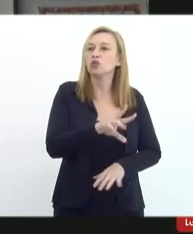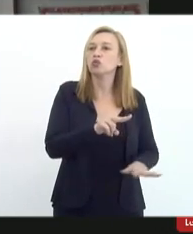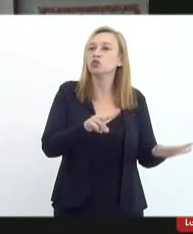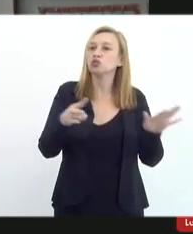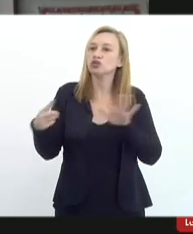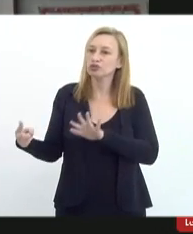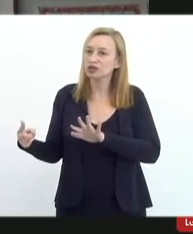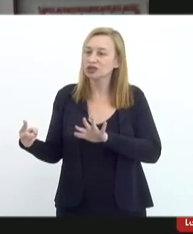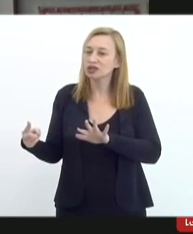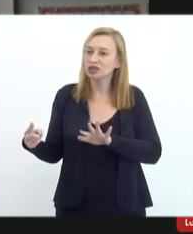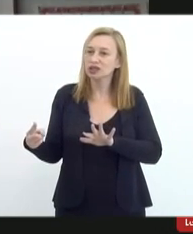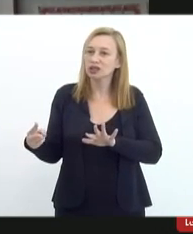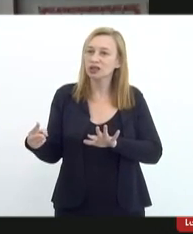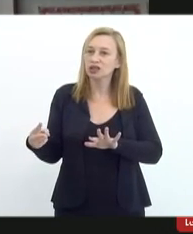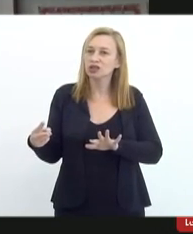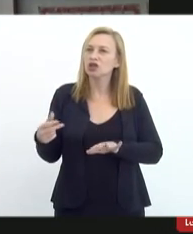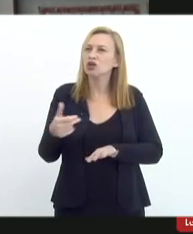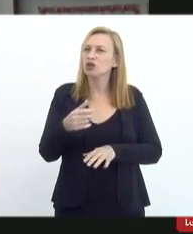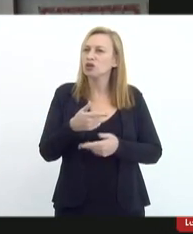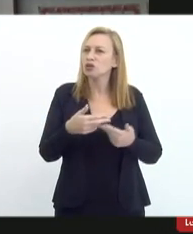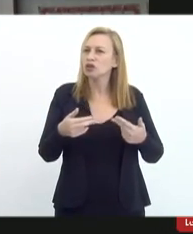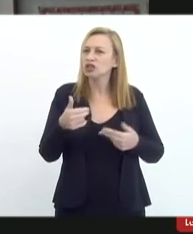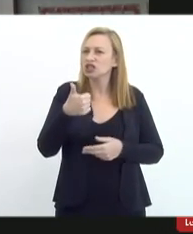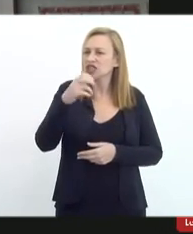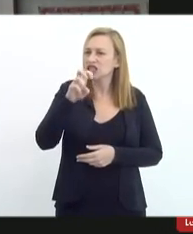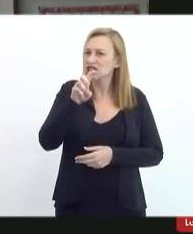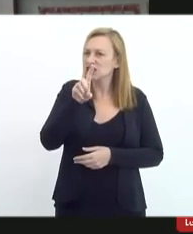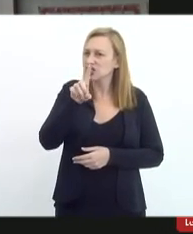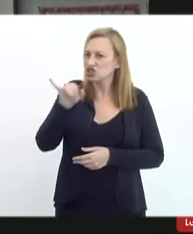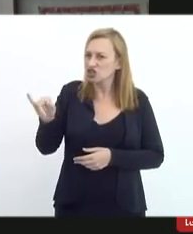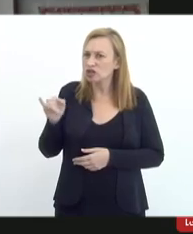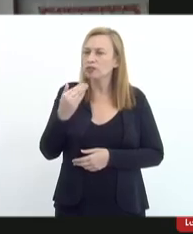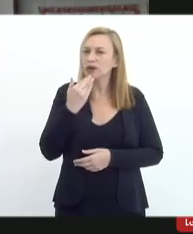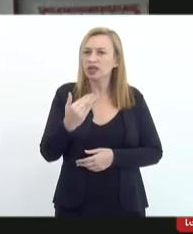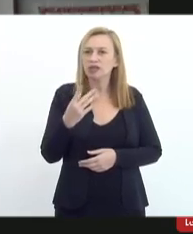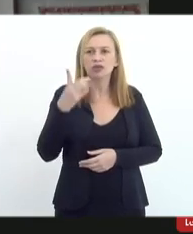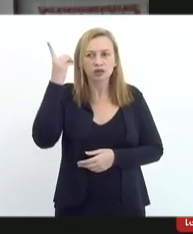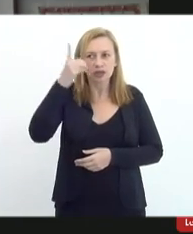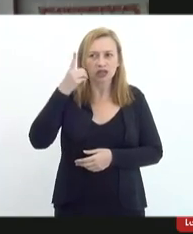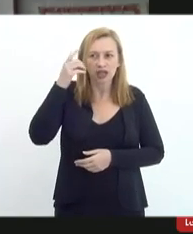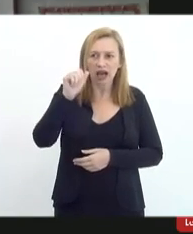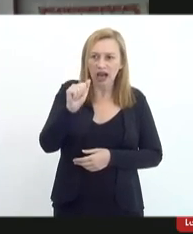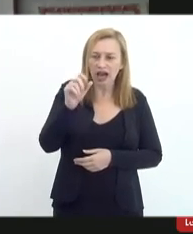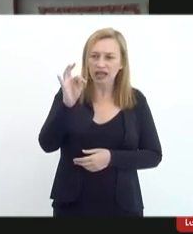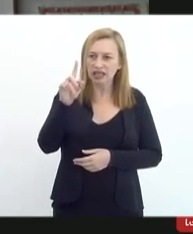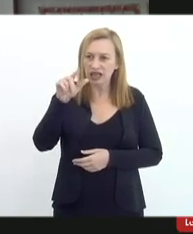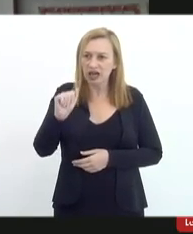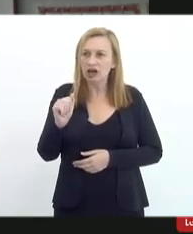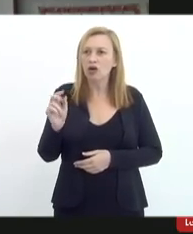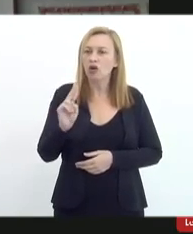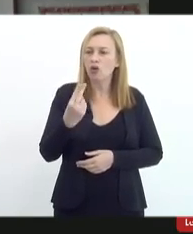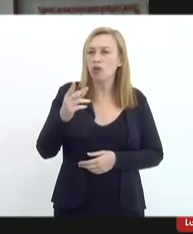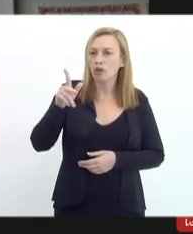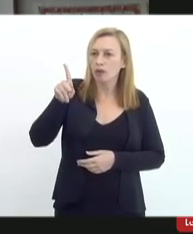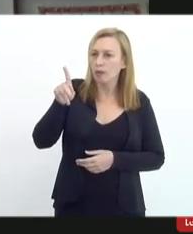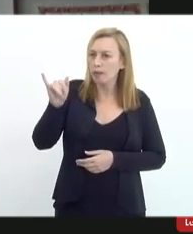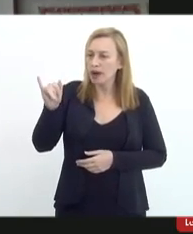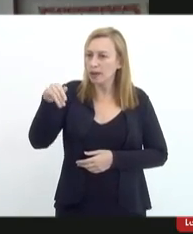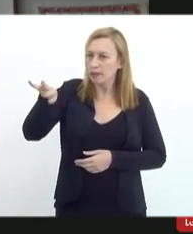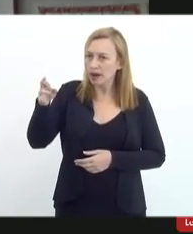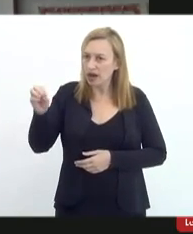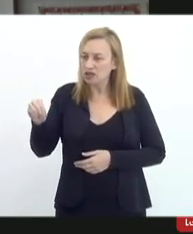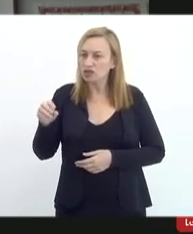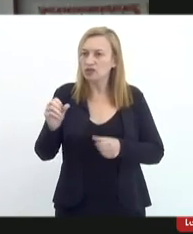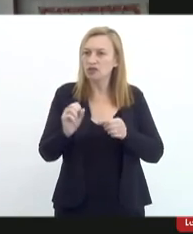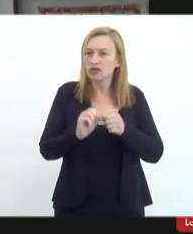semana, aqui, coisa de 15 dias, eu quero pedir tanto para o deputado Átila quanto para o pai Márcio contribuir. Nós